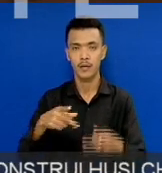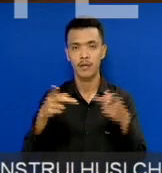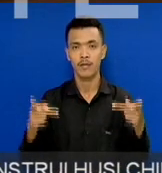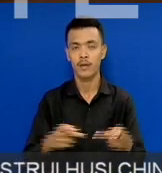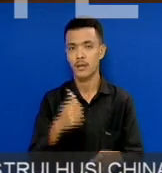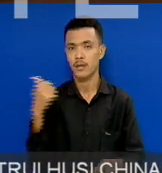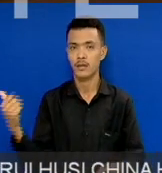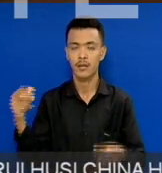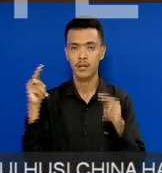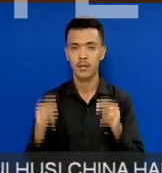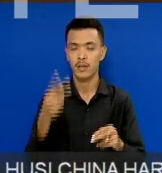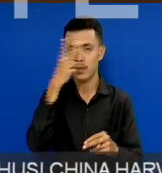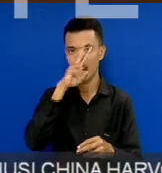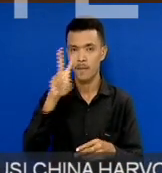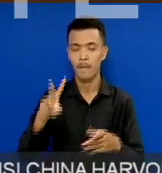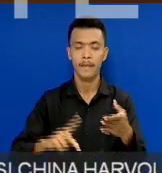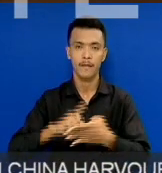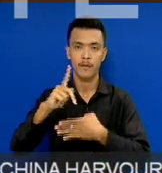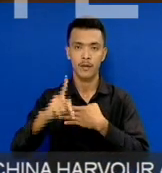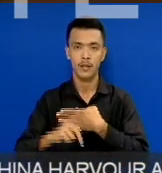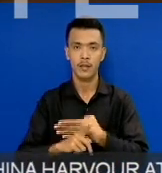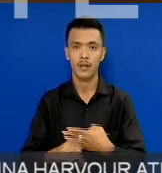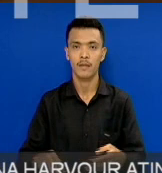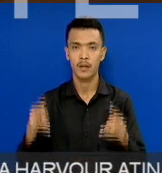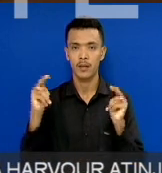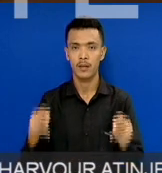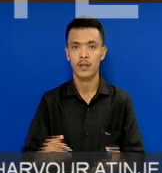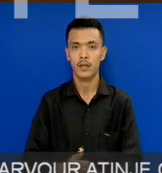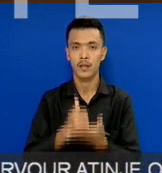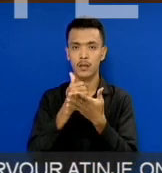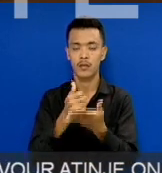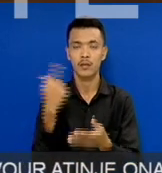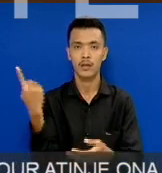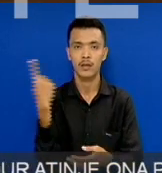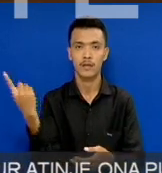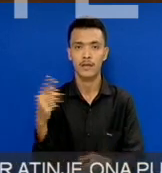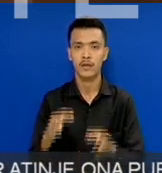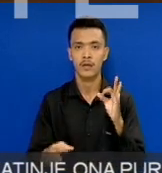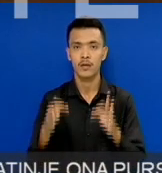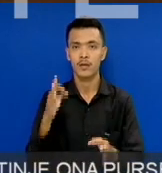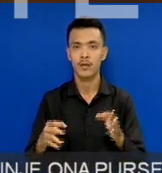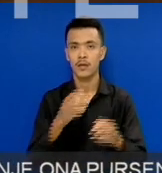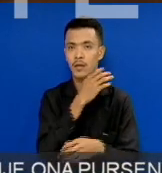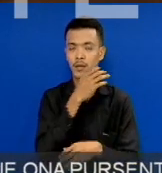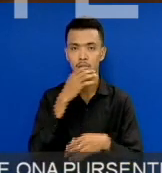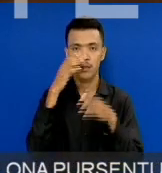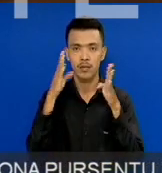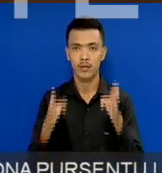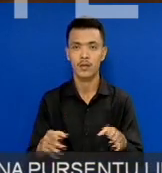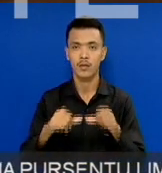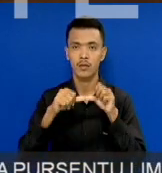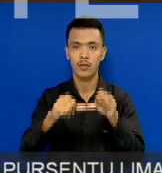isso tem um programa aí, né? Esse programa não é bem, mas tem que apoio na fato, hein? Onde não é, todos nós vamos continuar a